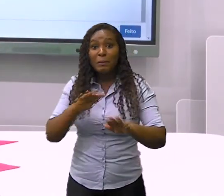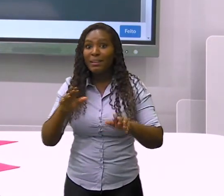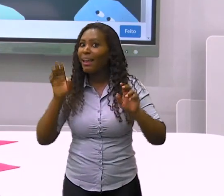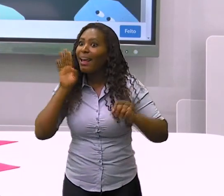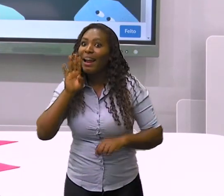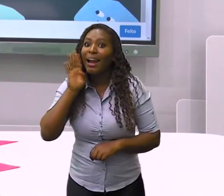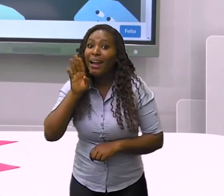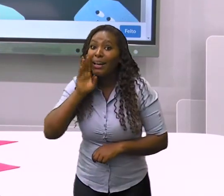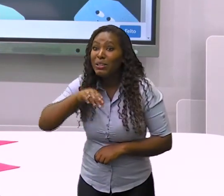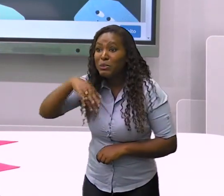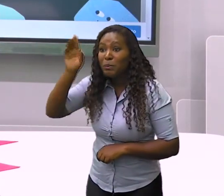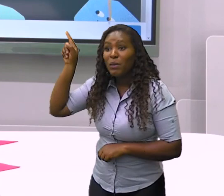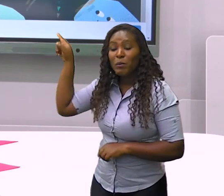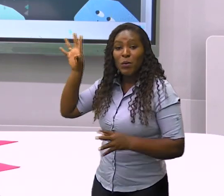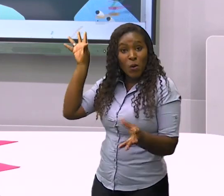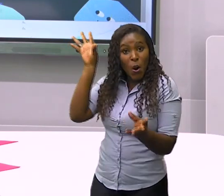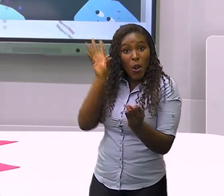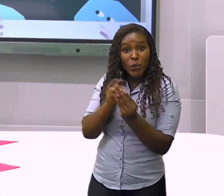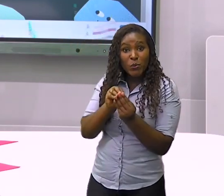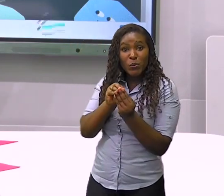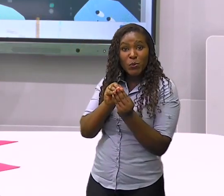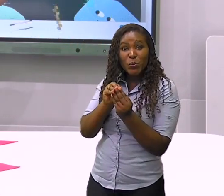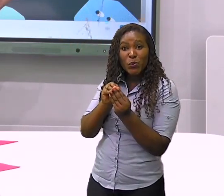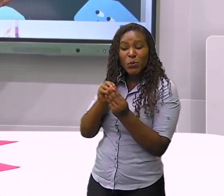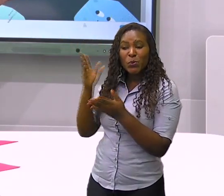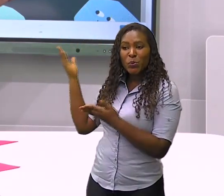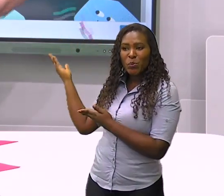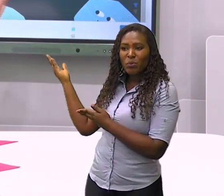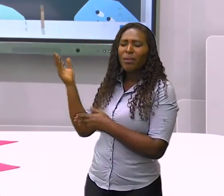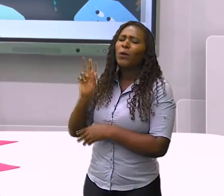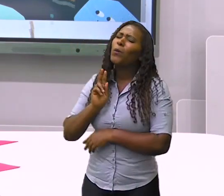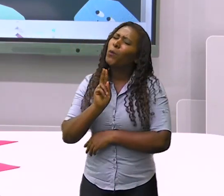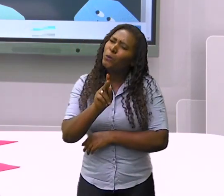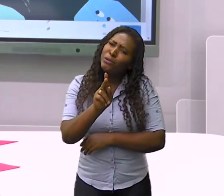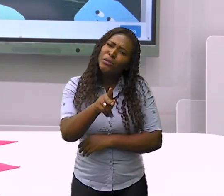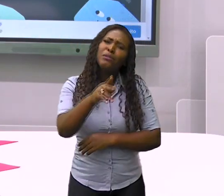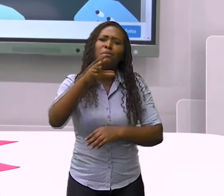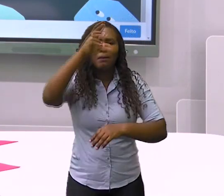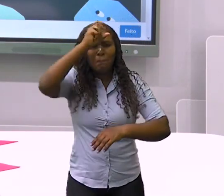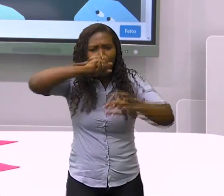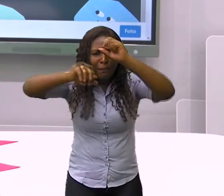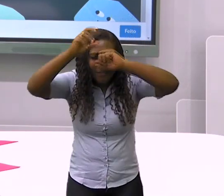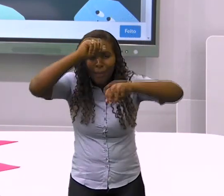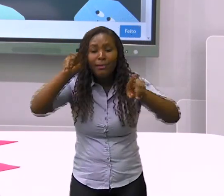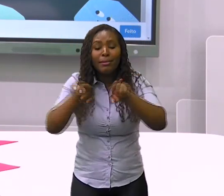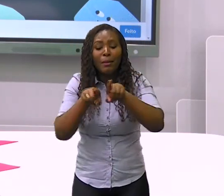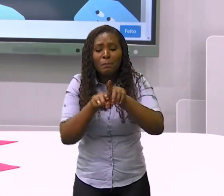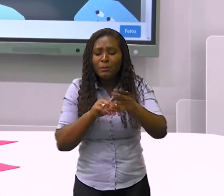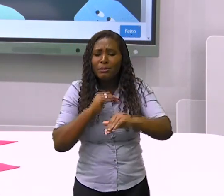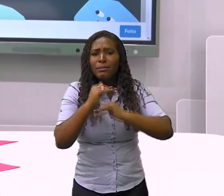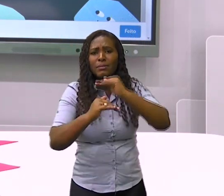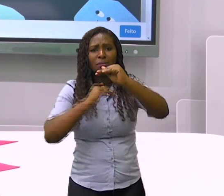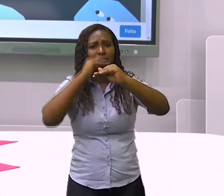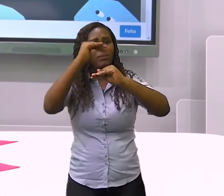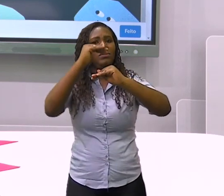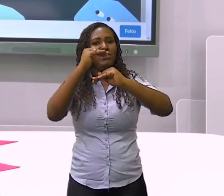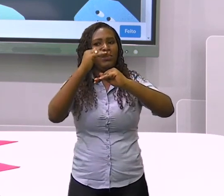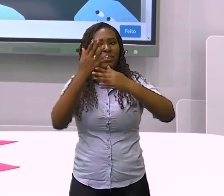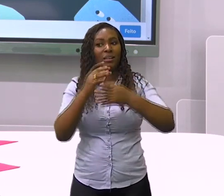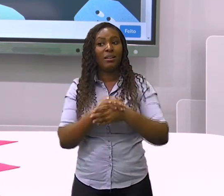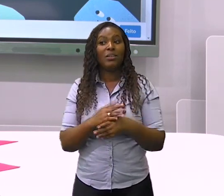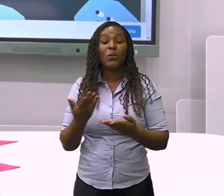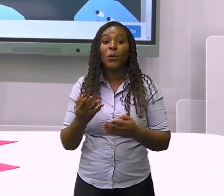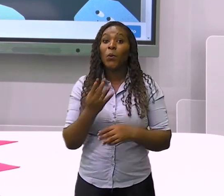Você pode olhar o resumo. Ó. Continue aprendendo, continue crescendo. Em 4 perguntas,